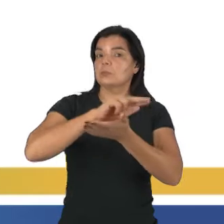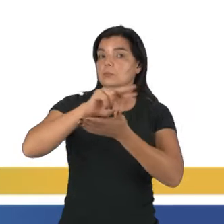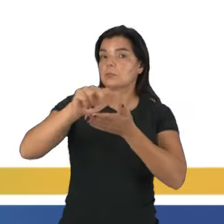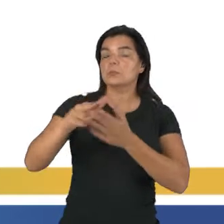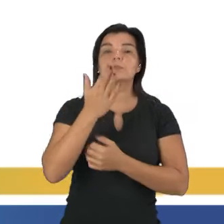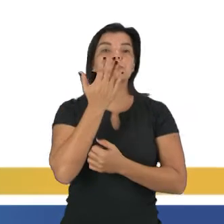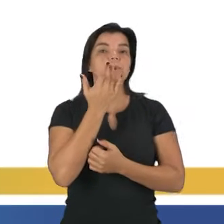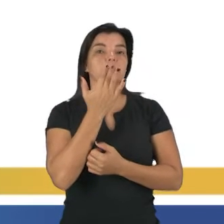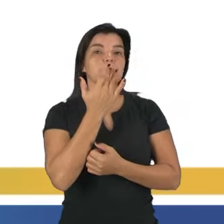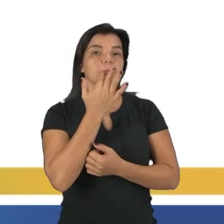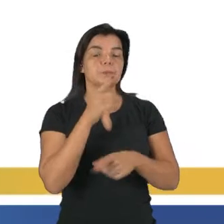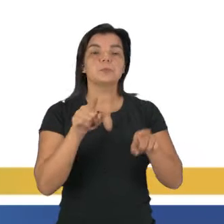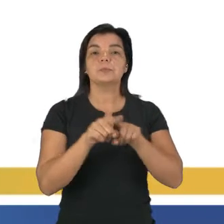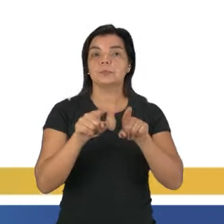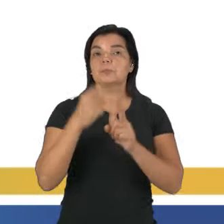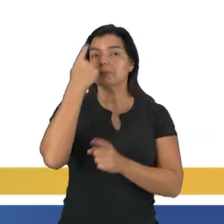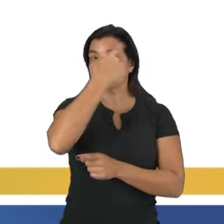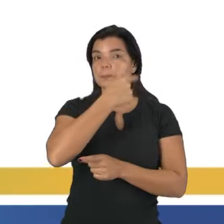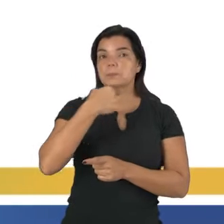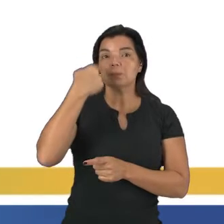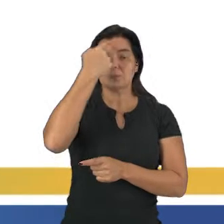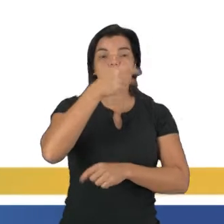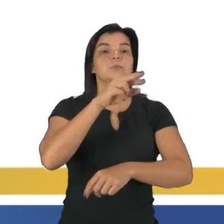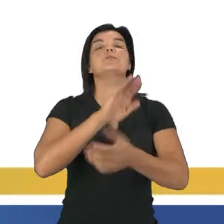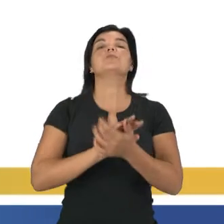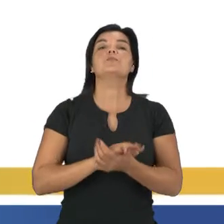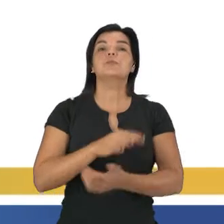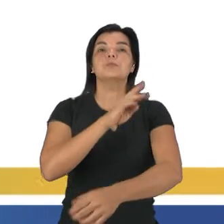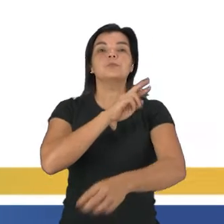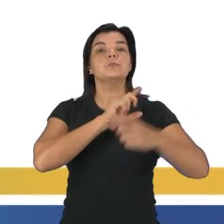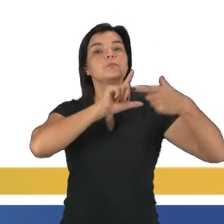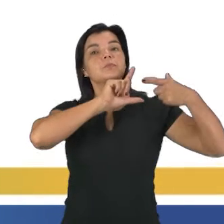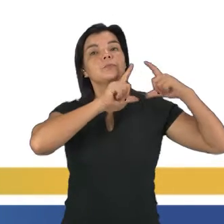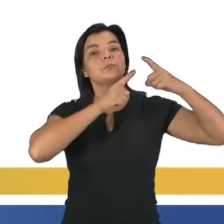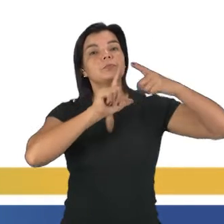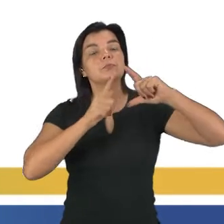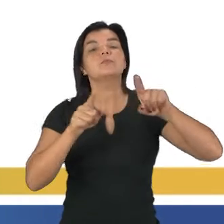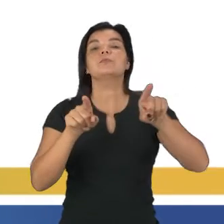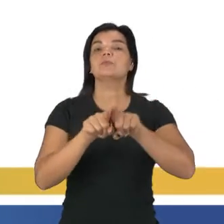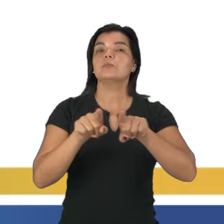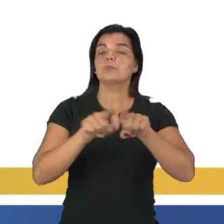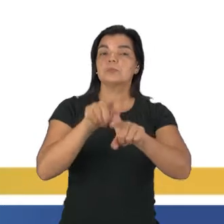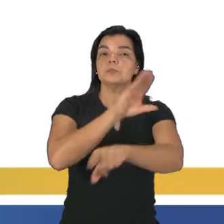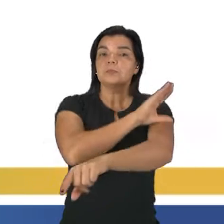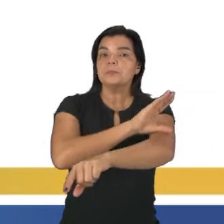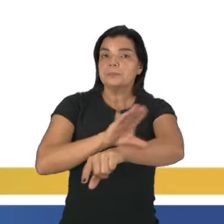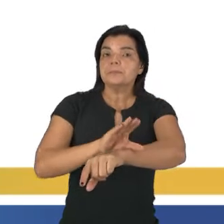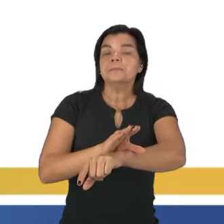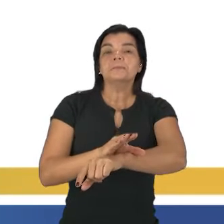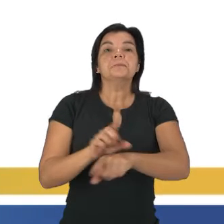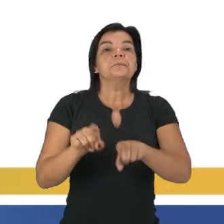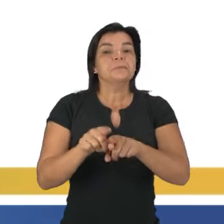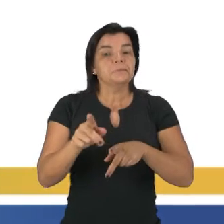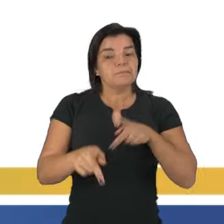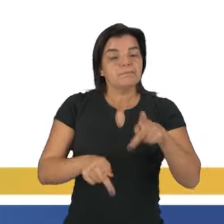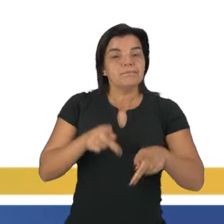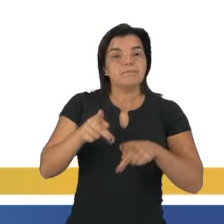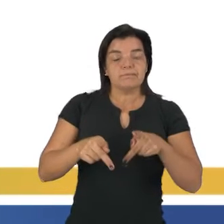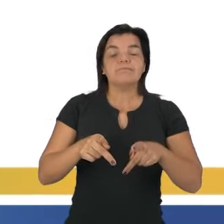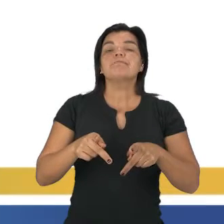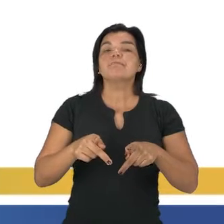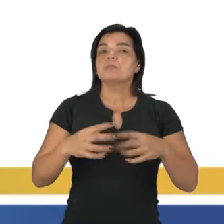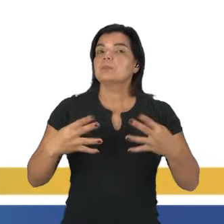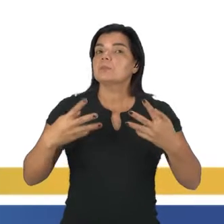de cores, fisionomias, tradição e costumes que atestam a riqueza da população que